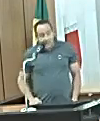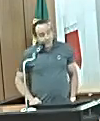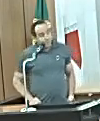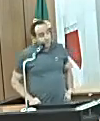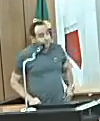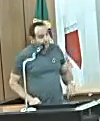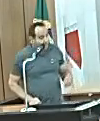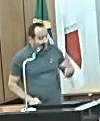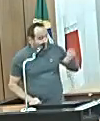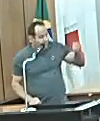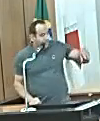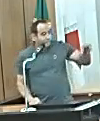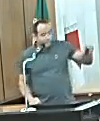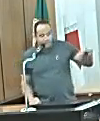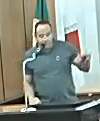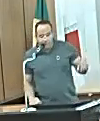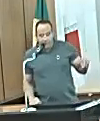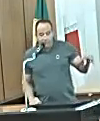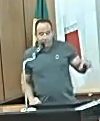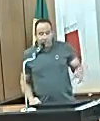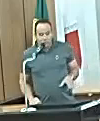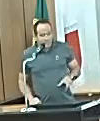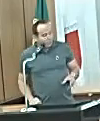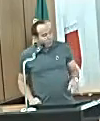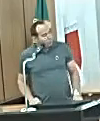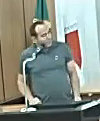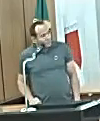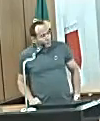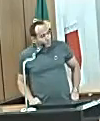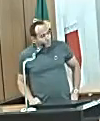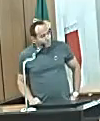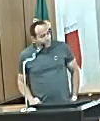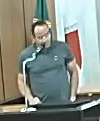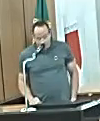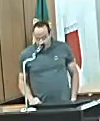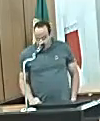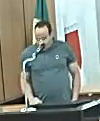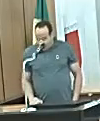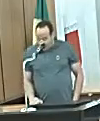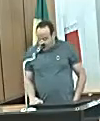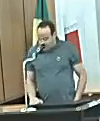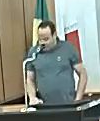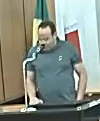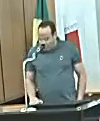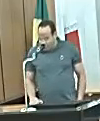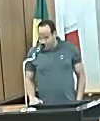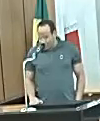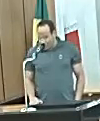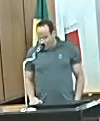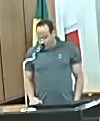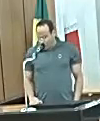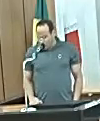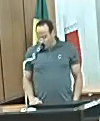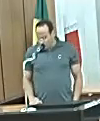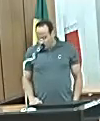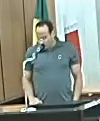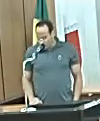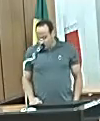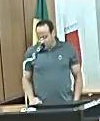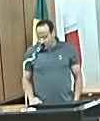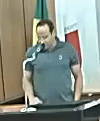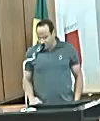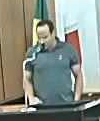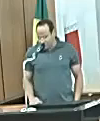ilegalidade que que está acontecendo no momento é o edital número um